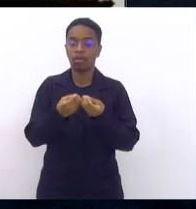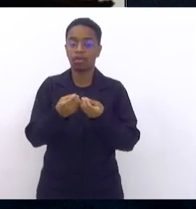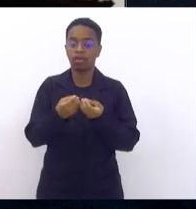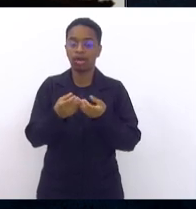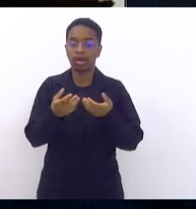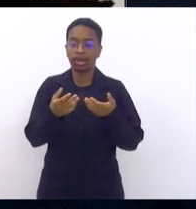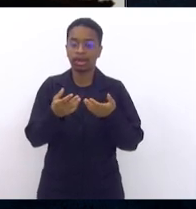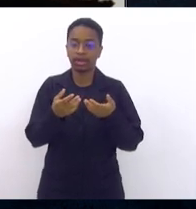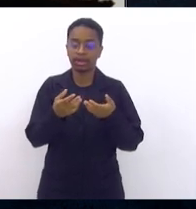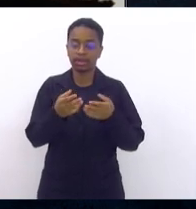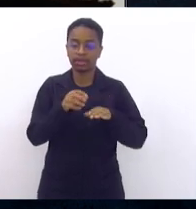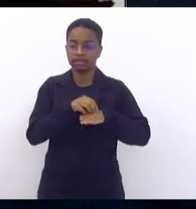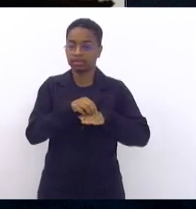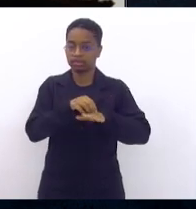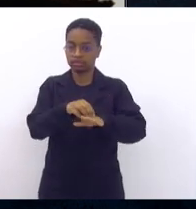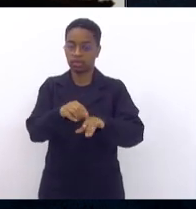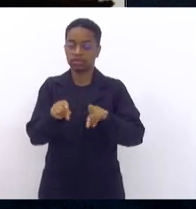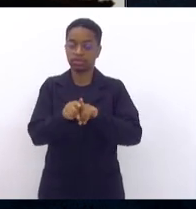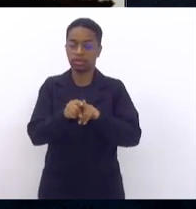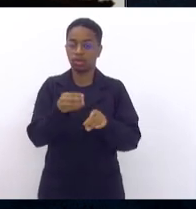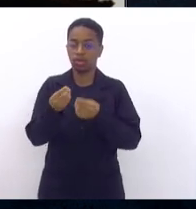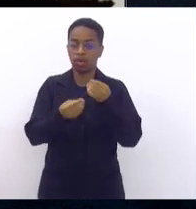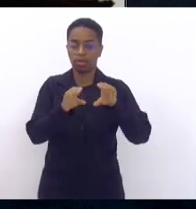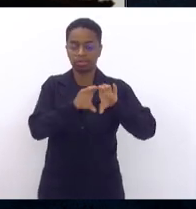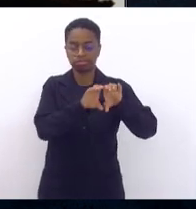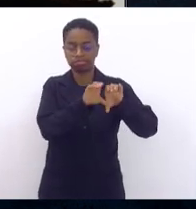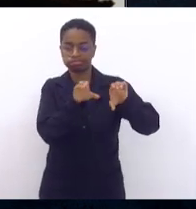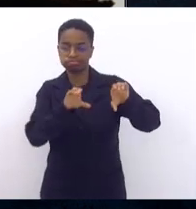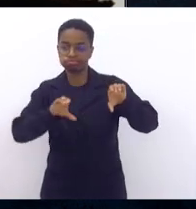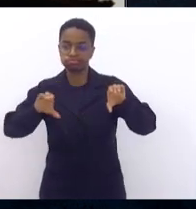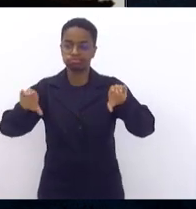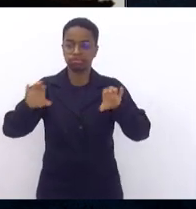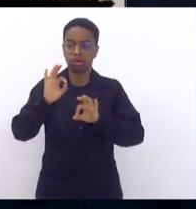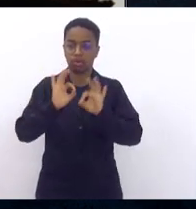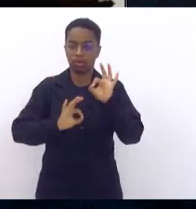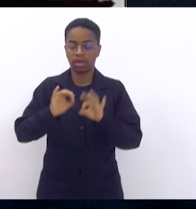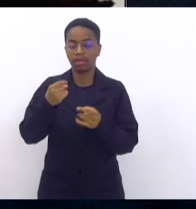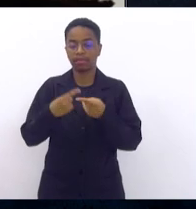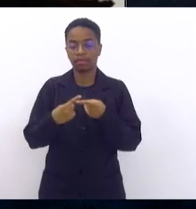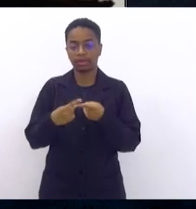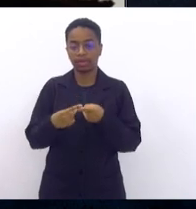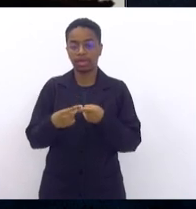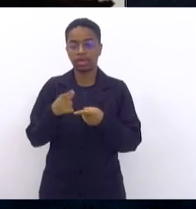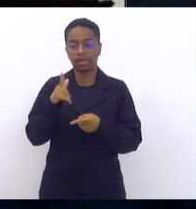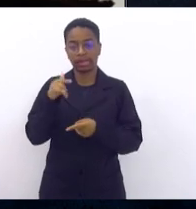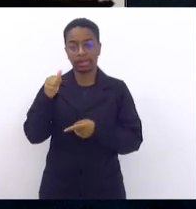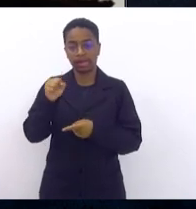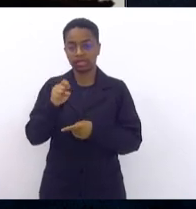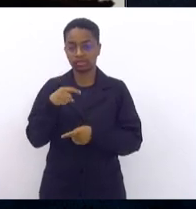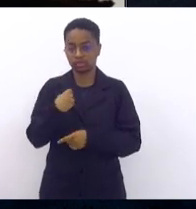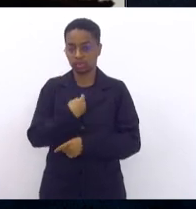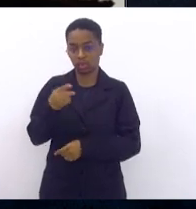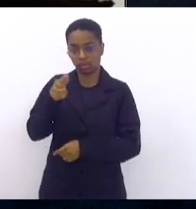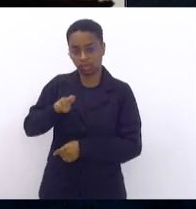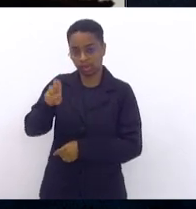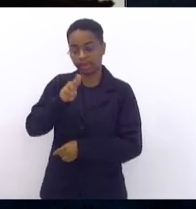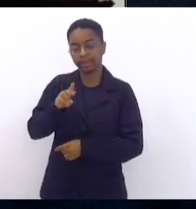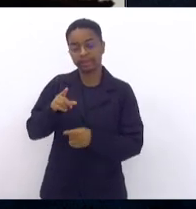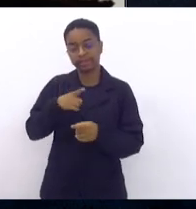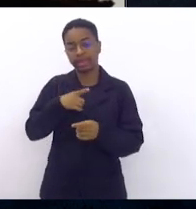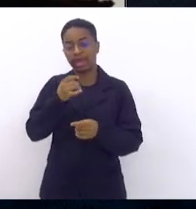do gás então grande parte do gás que a gente poderia estar usando ainda em rejeitado nos Poços